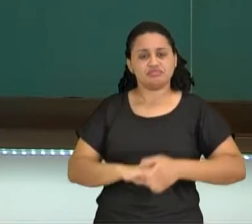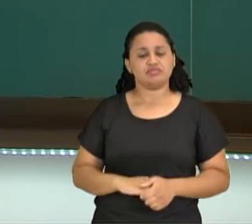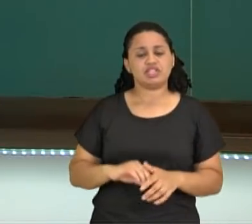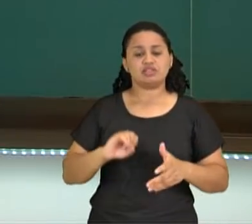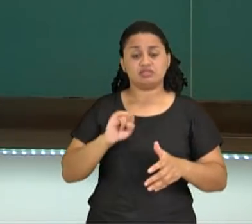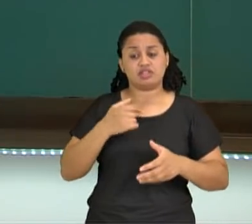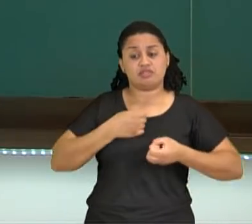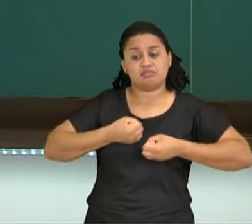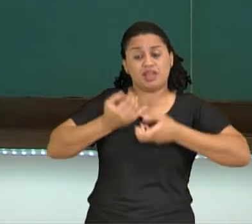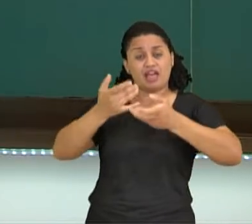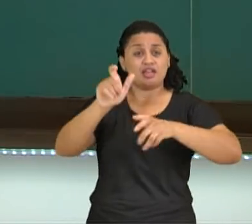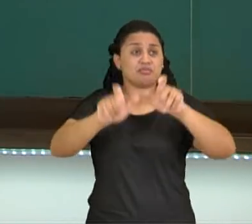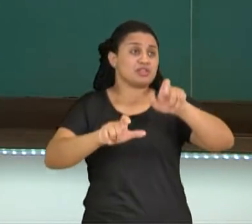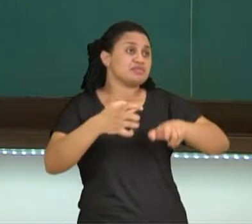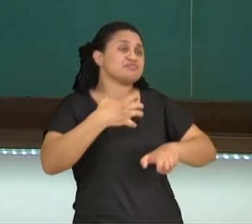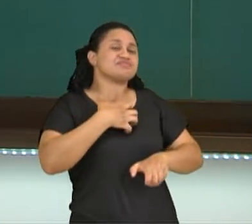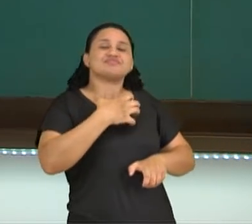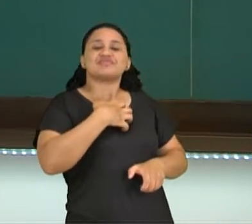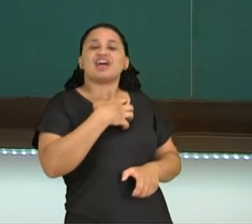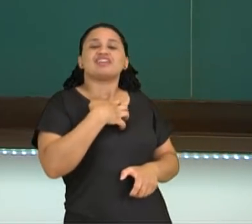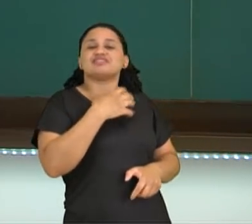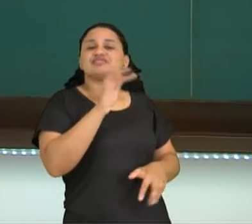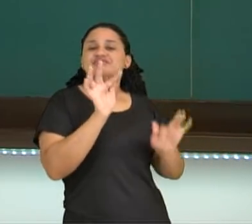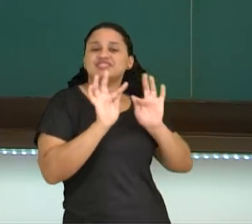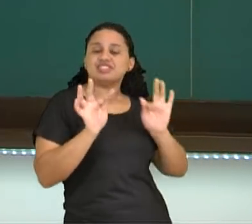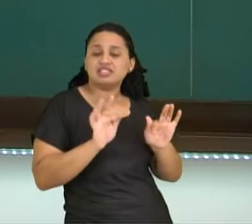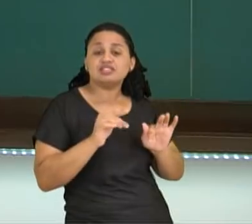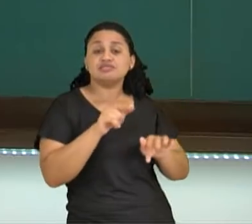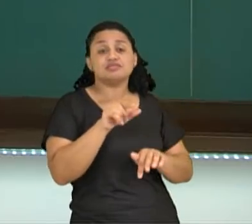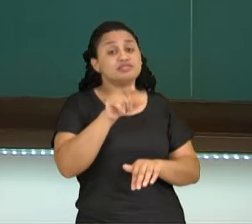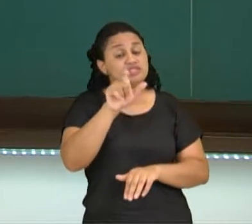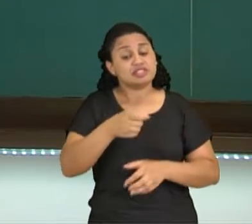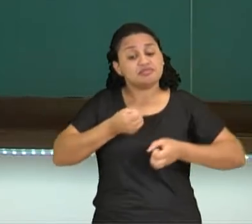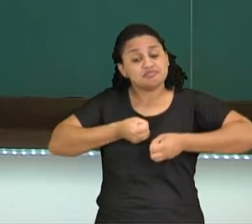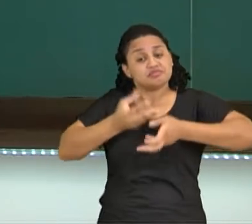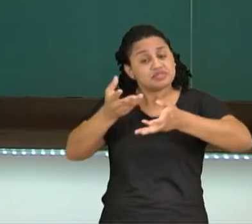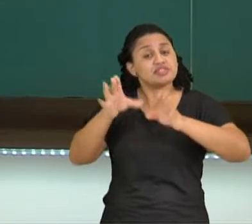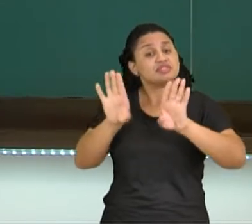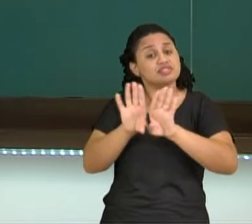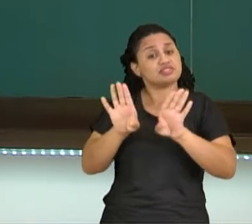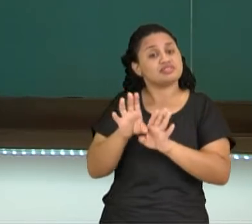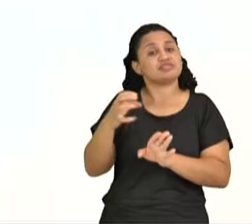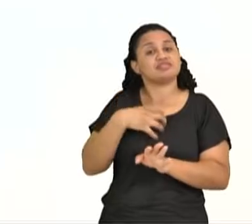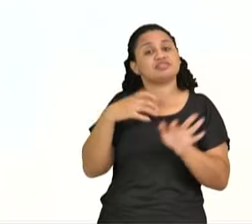fazendo bem a outra pessoa e a você também. Veja que positivo, que bacana.